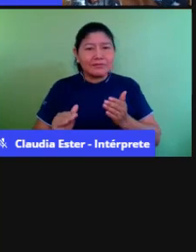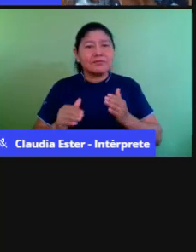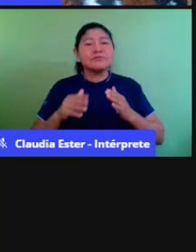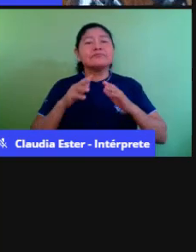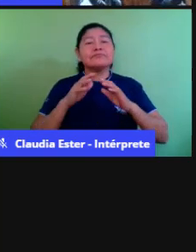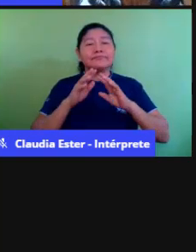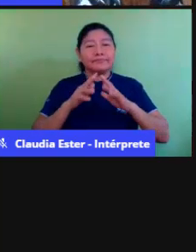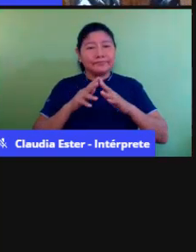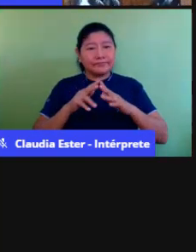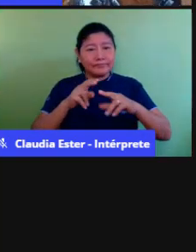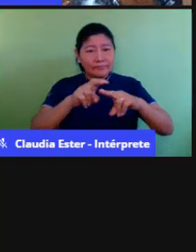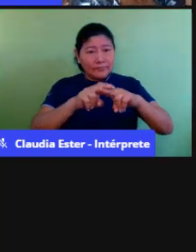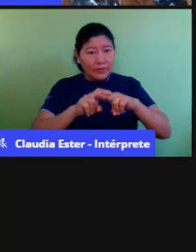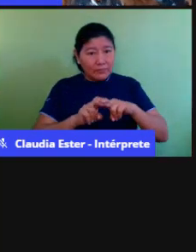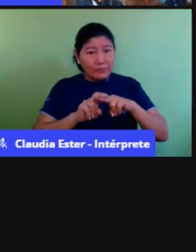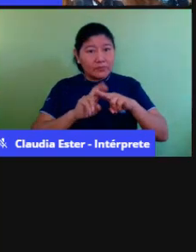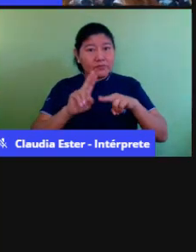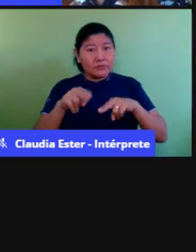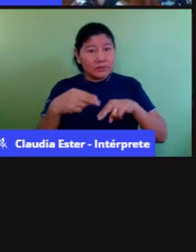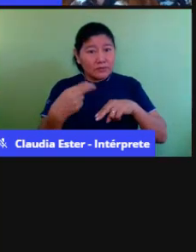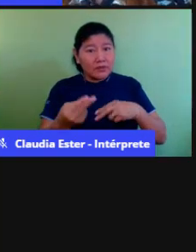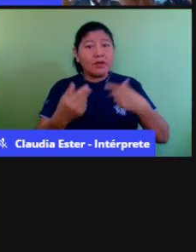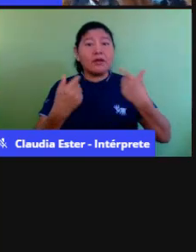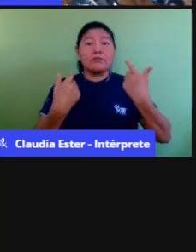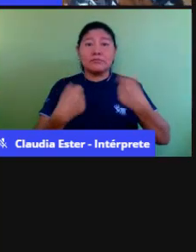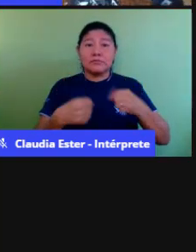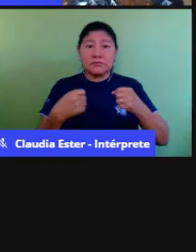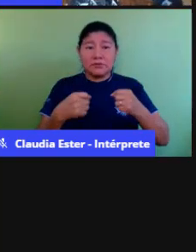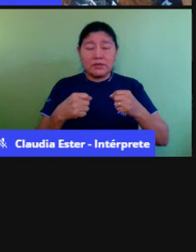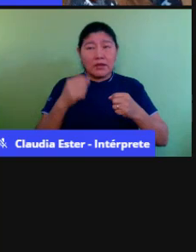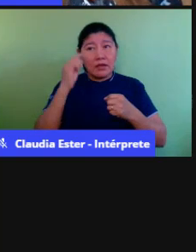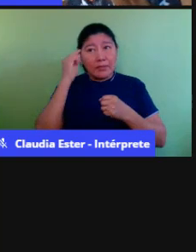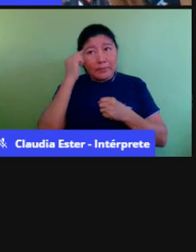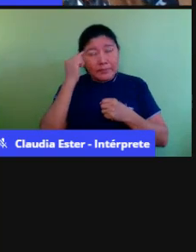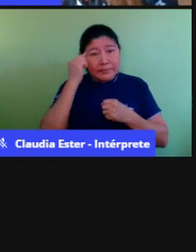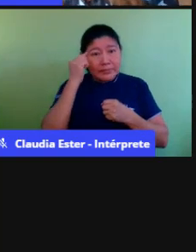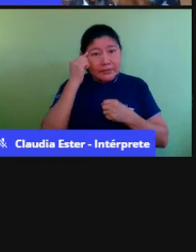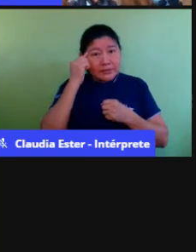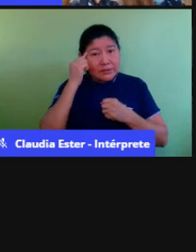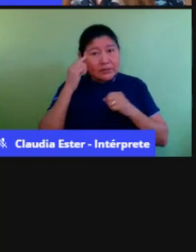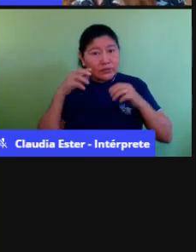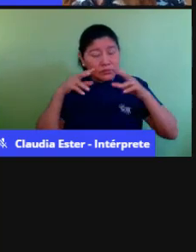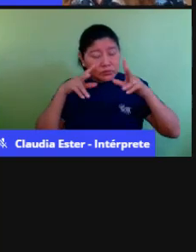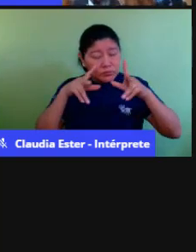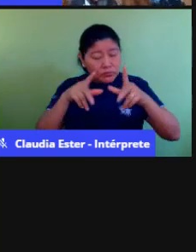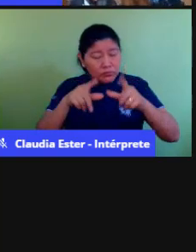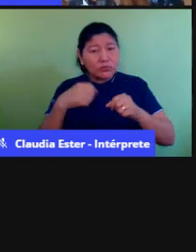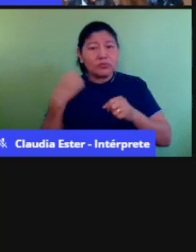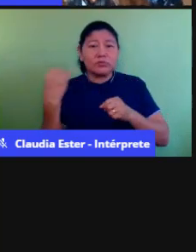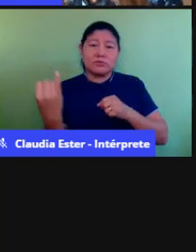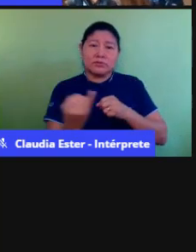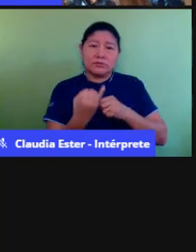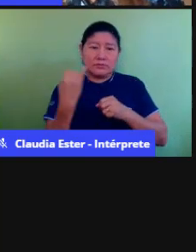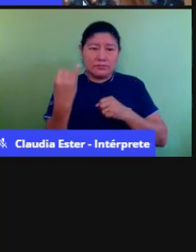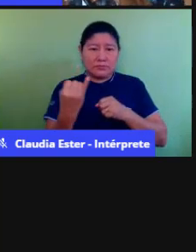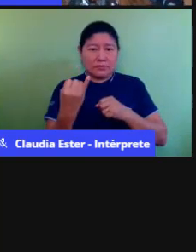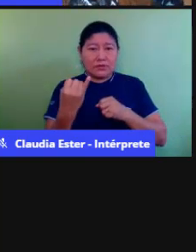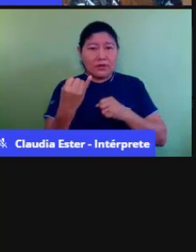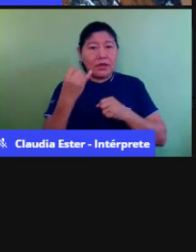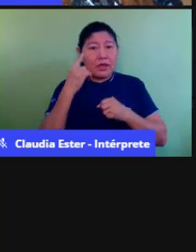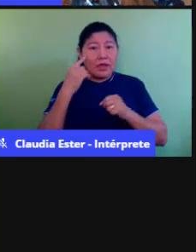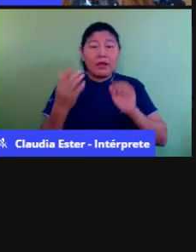é muito importante nós considerarmos as especificidades das faixas etárias, né, para